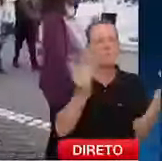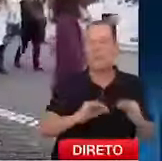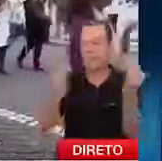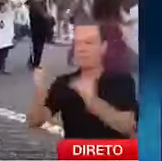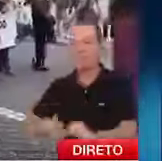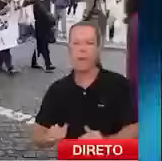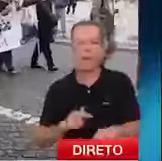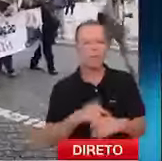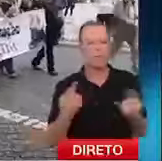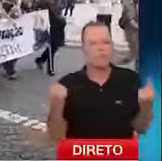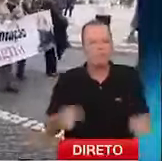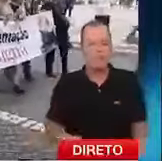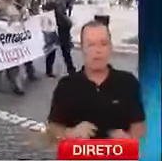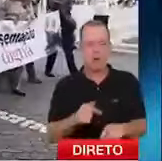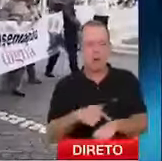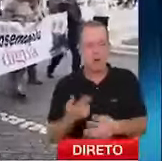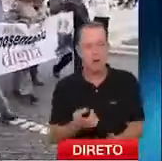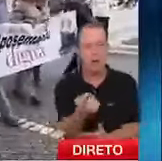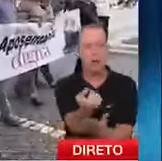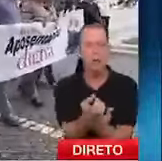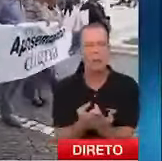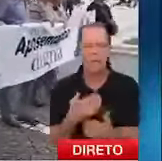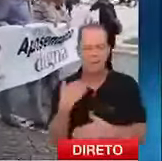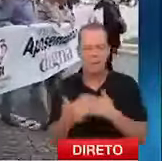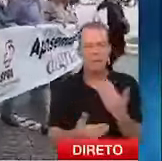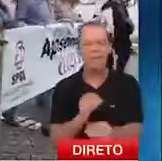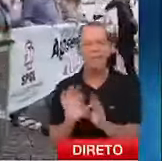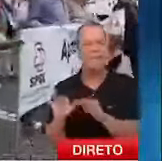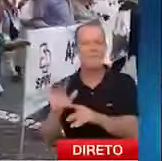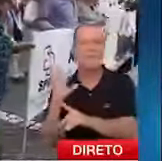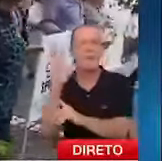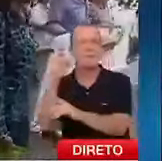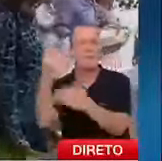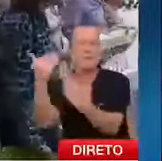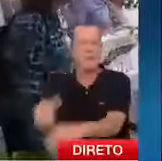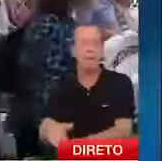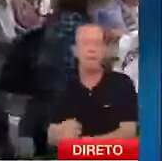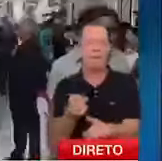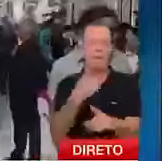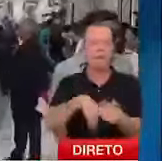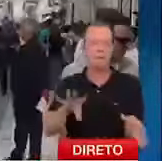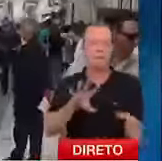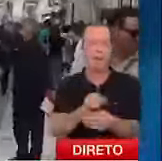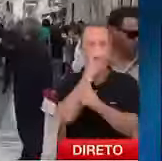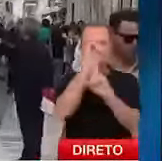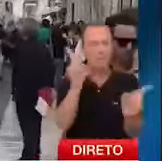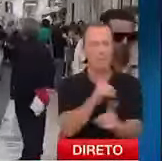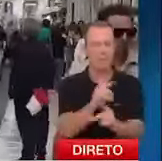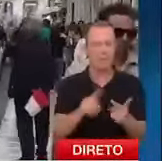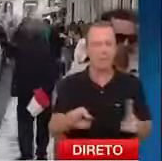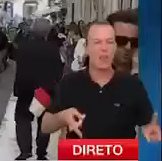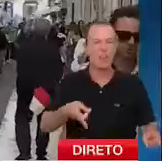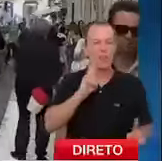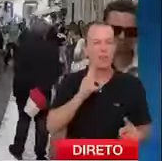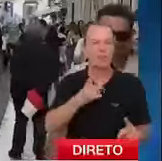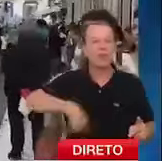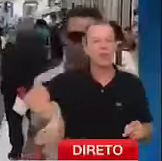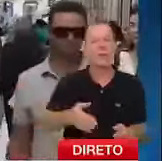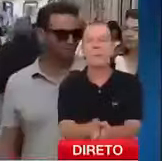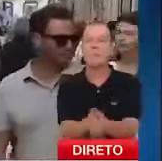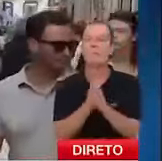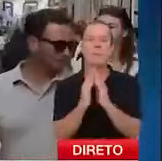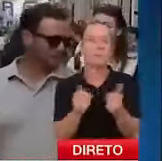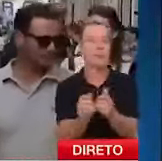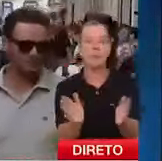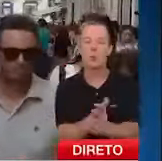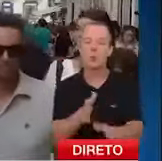neste momento um inquérito a decorrer e que termina amanhã portanto o inquérito destinado a docentes e a diretores que nós apelamos para que todos